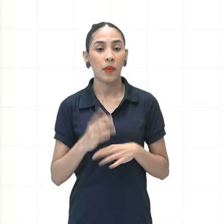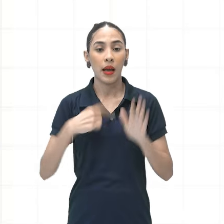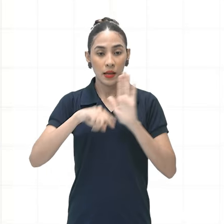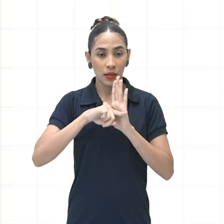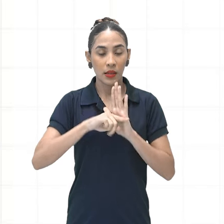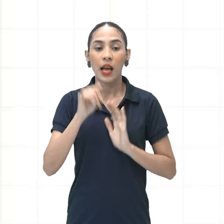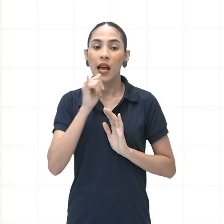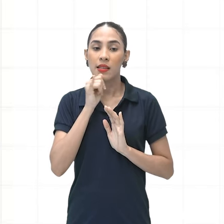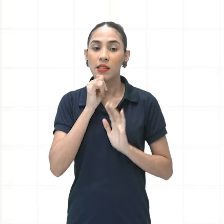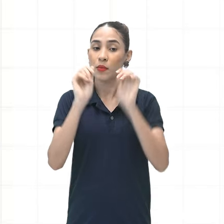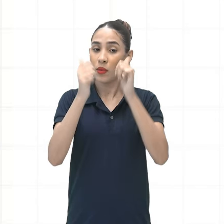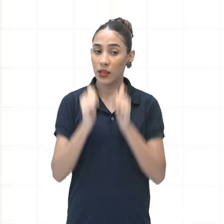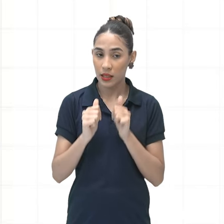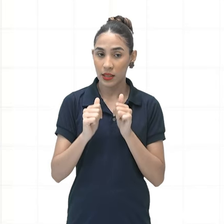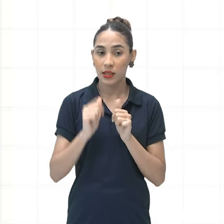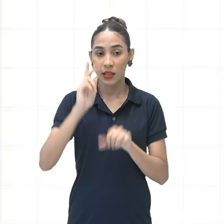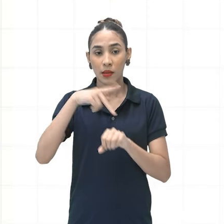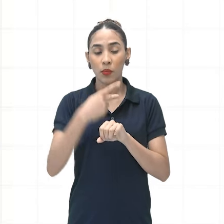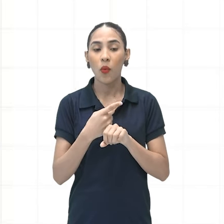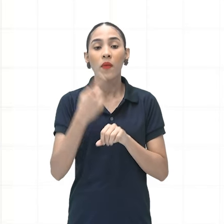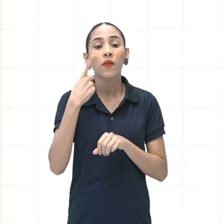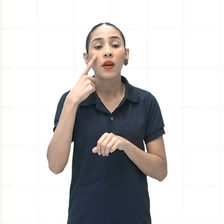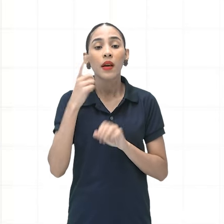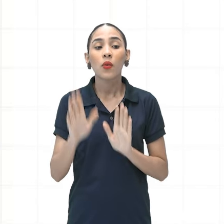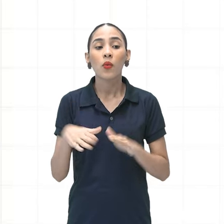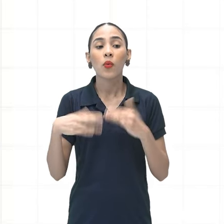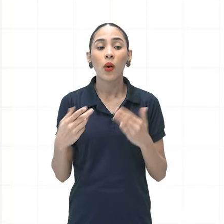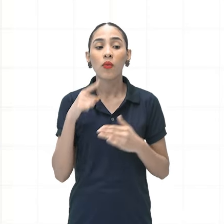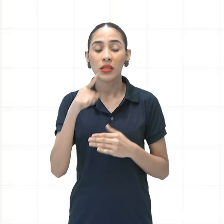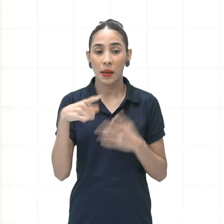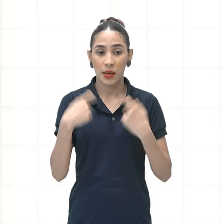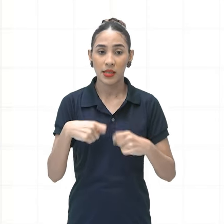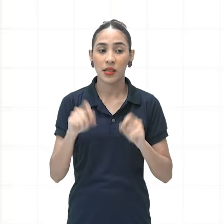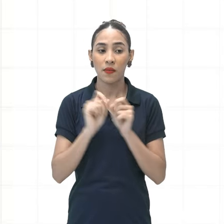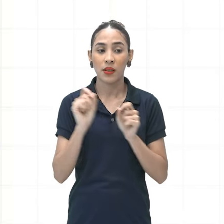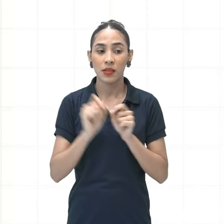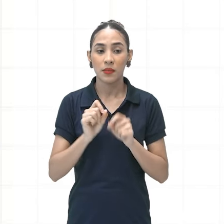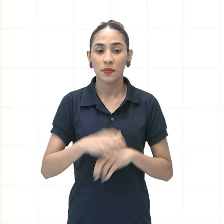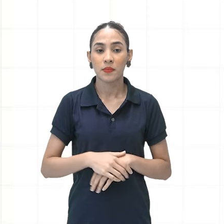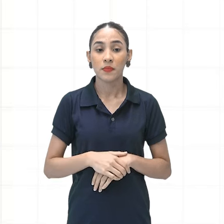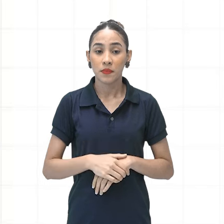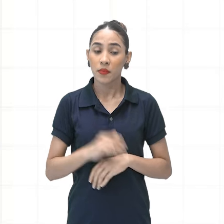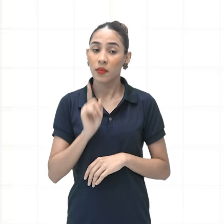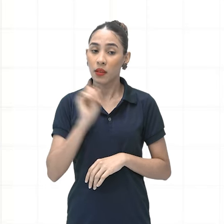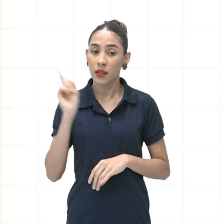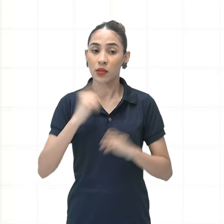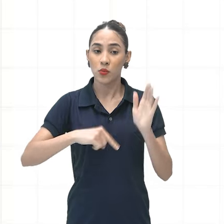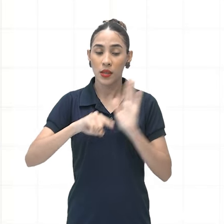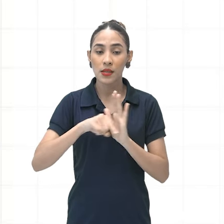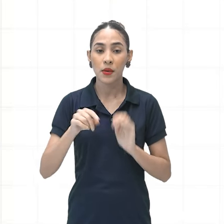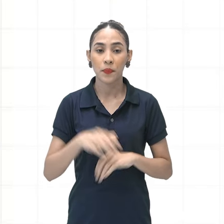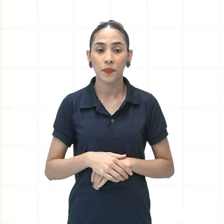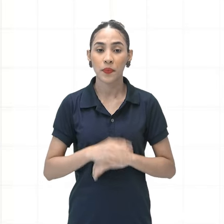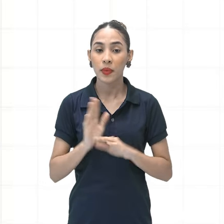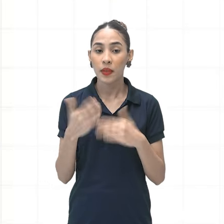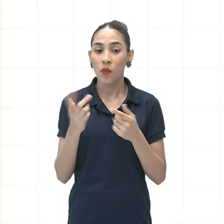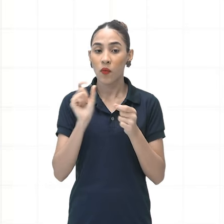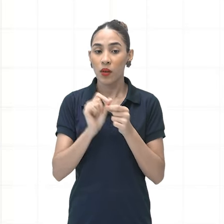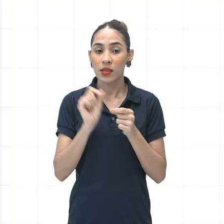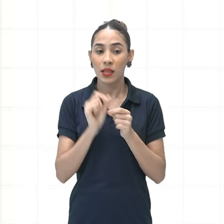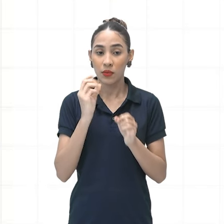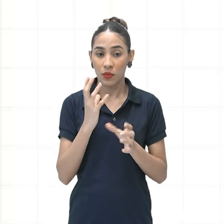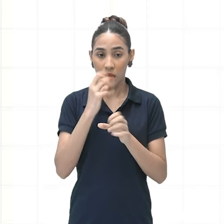Então, analise a questão e verifique qual é a conta que você tem que fazer, né? Nesse caso, foi uma conta de subtração. E aí, fazendo essa